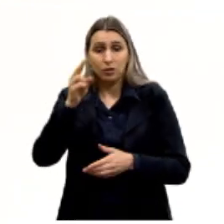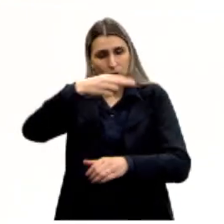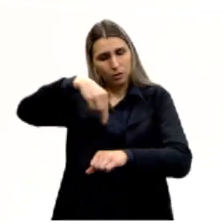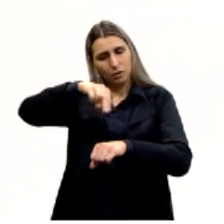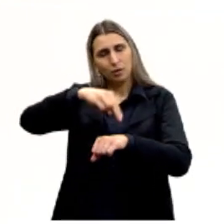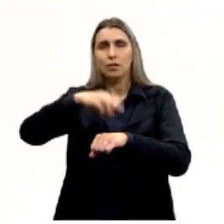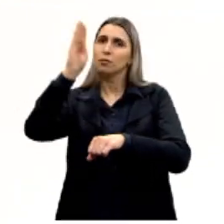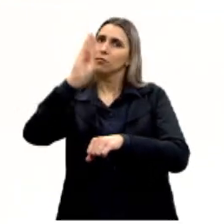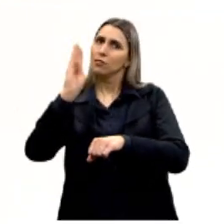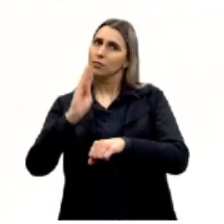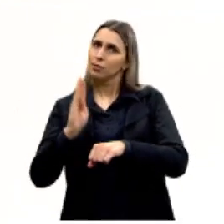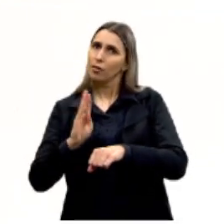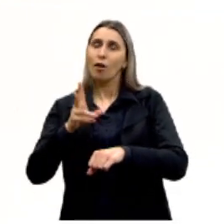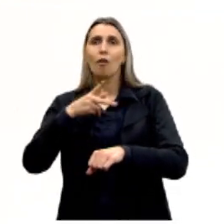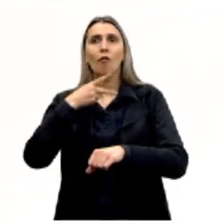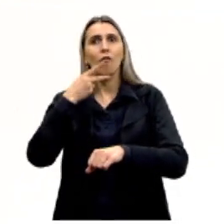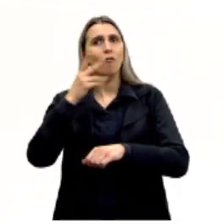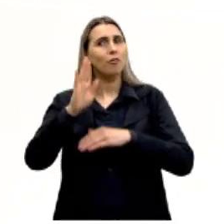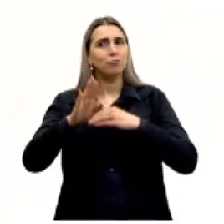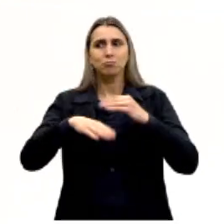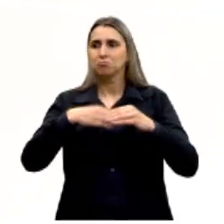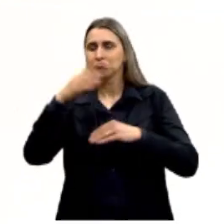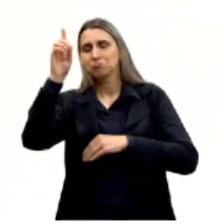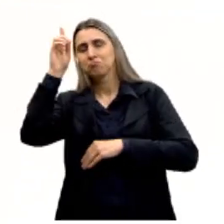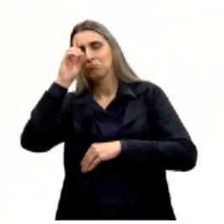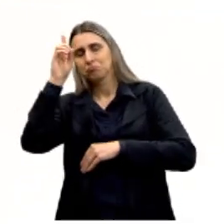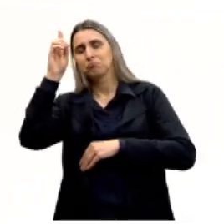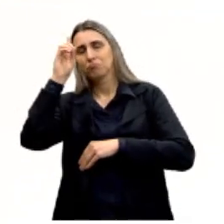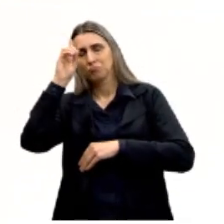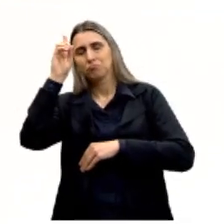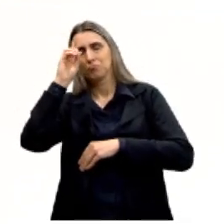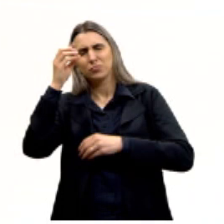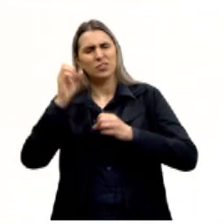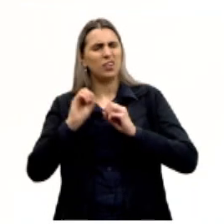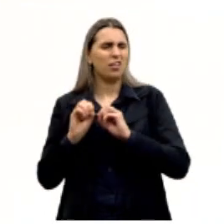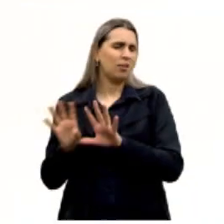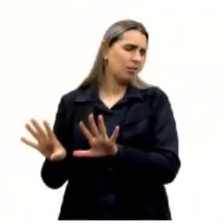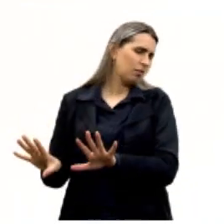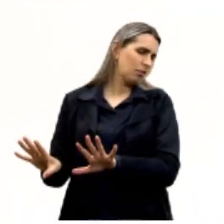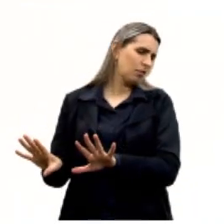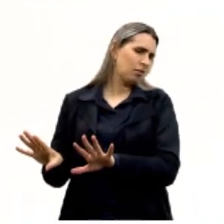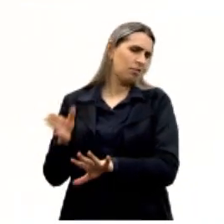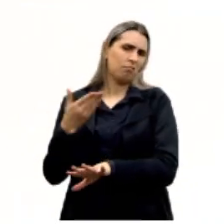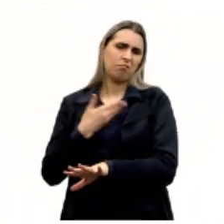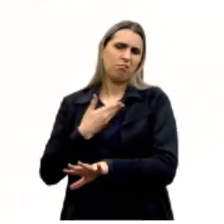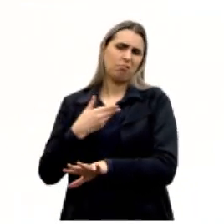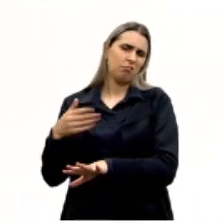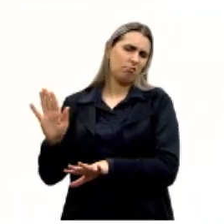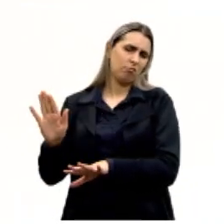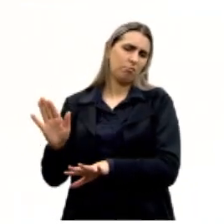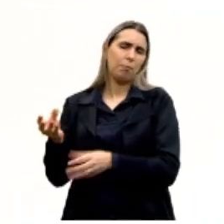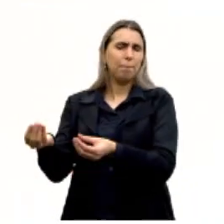nação brasileira dizem todos os dias Deixa disso camarada me dá um